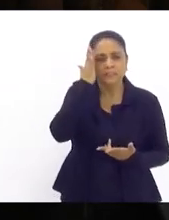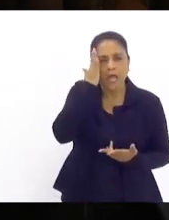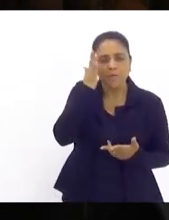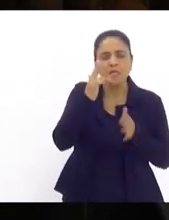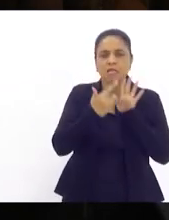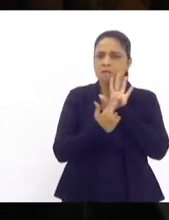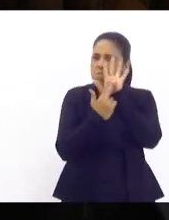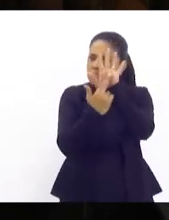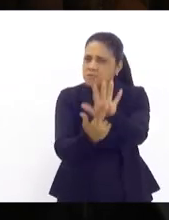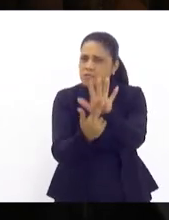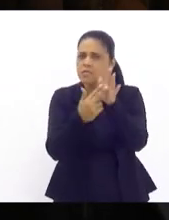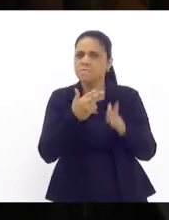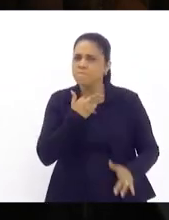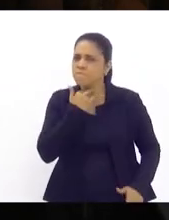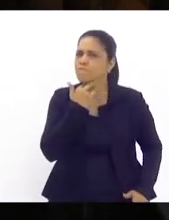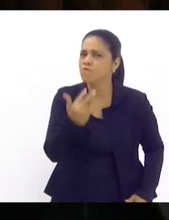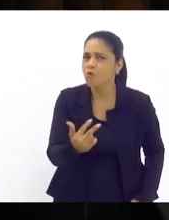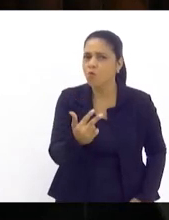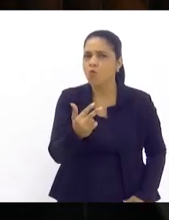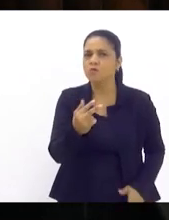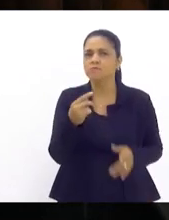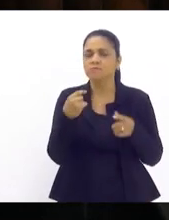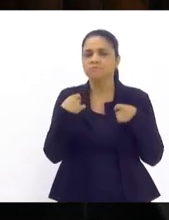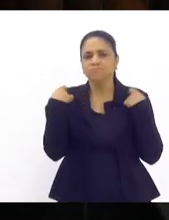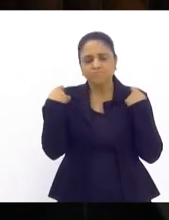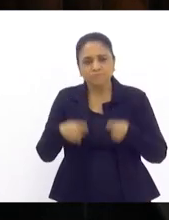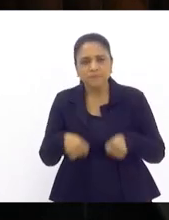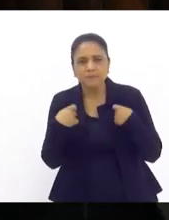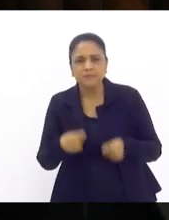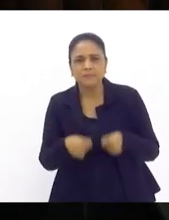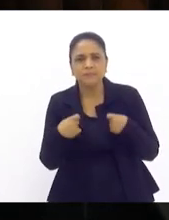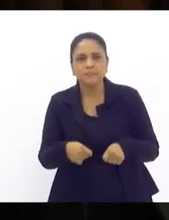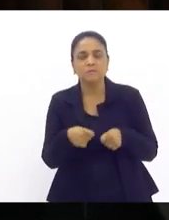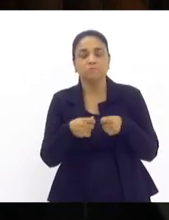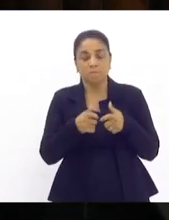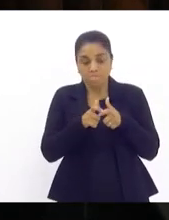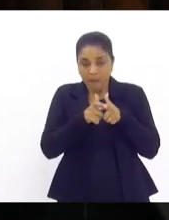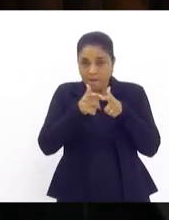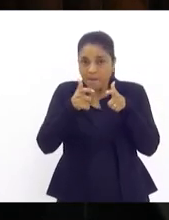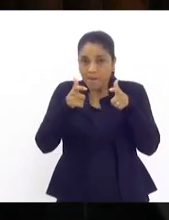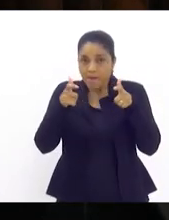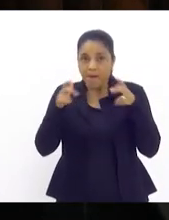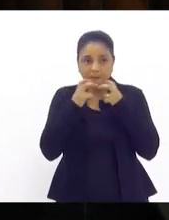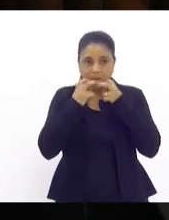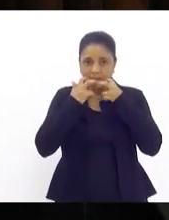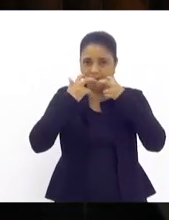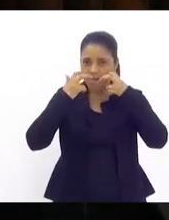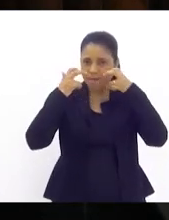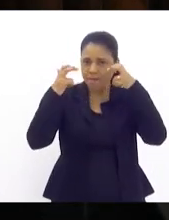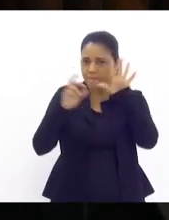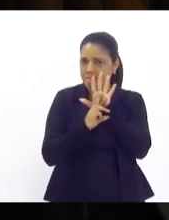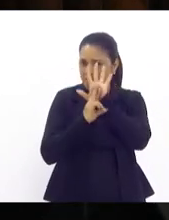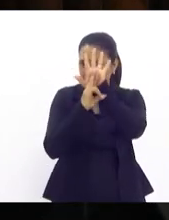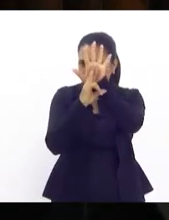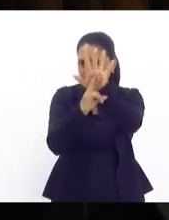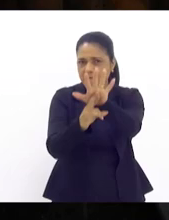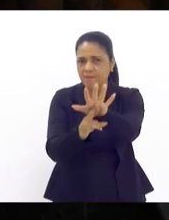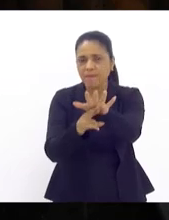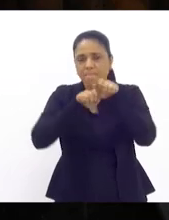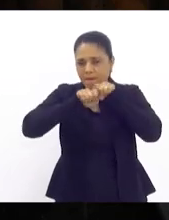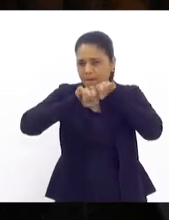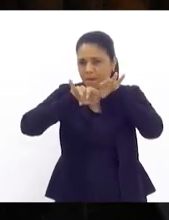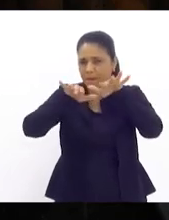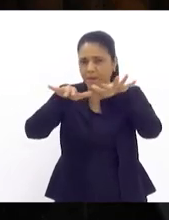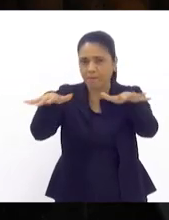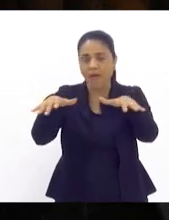e cada vez mais precisamos amplificar esta voz. E é isso que elas vão ter aqui dentro deste plenário, é isso que